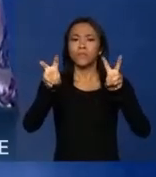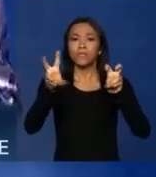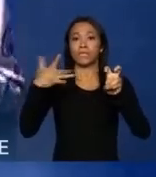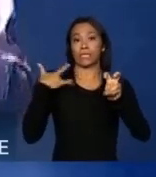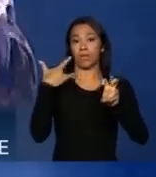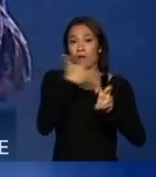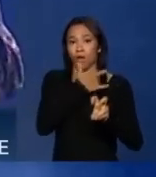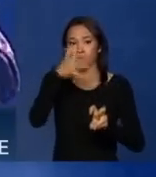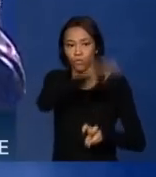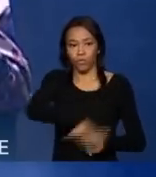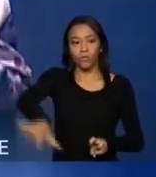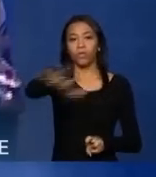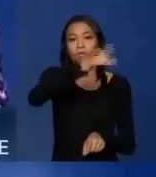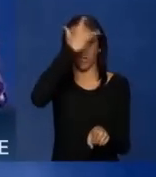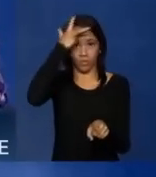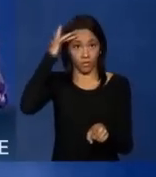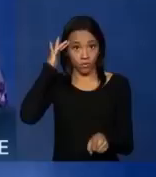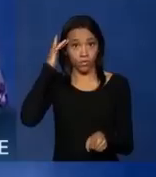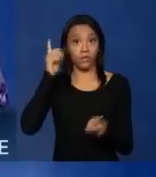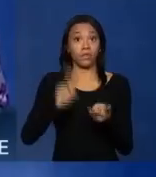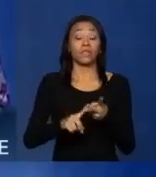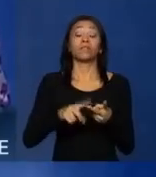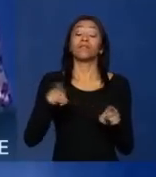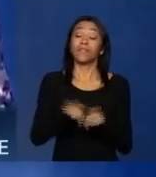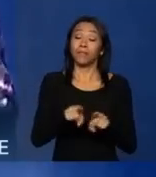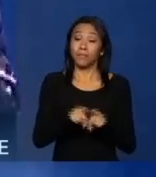brasileiros, da saúde da nossa